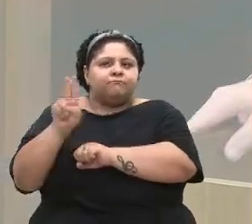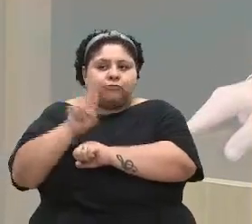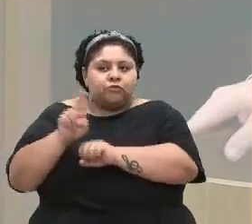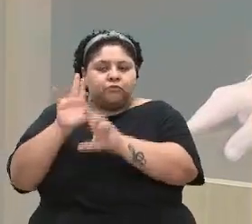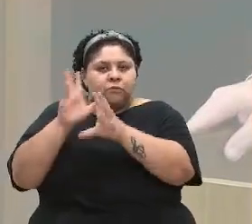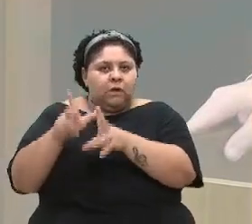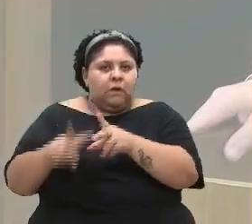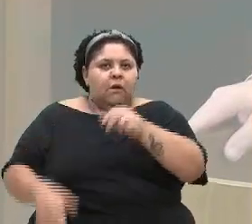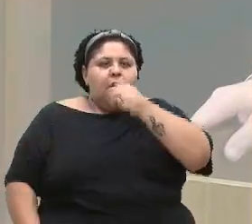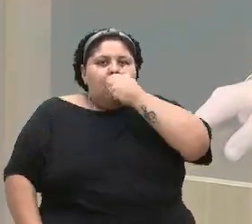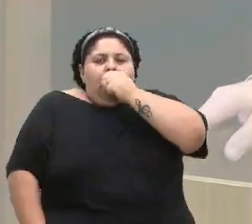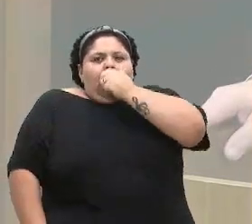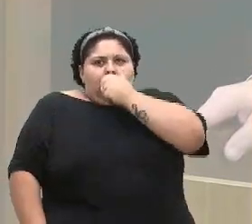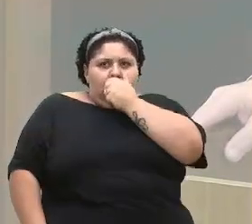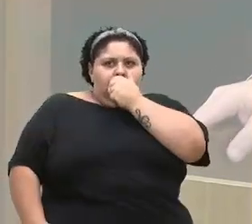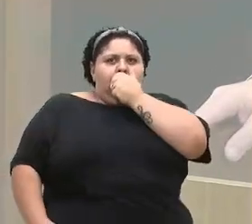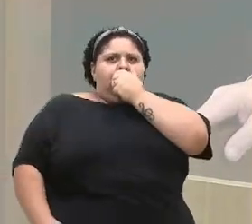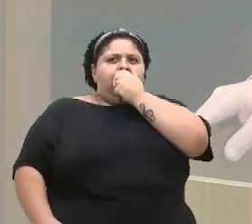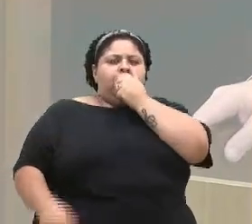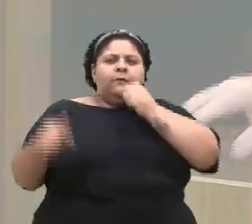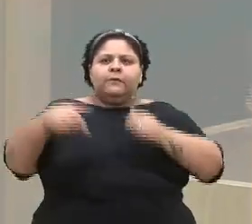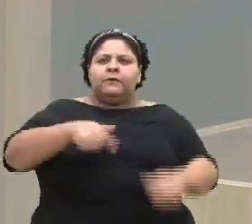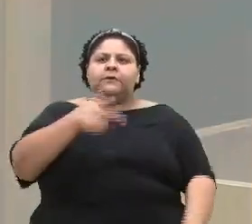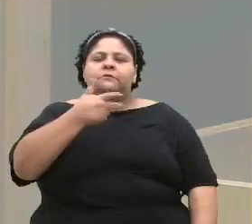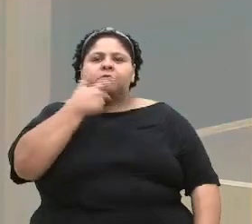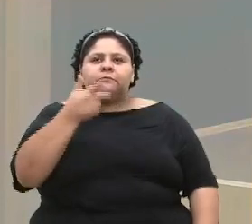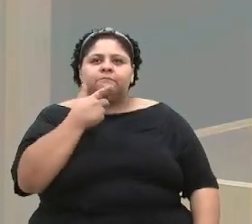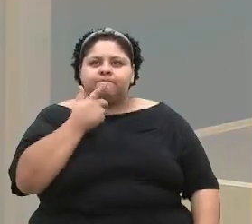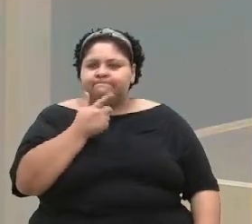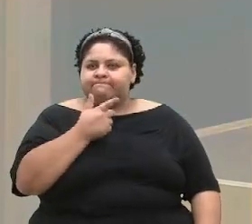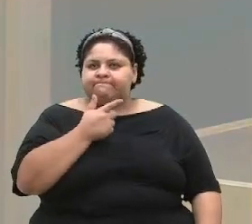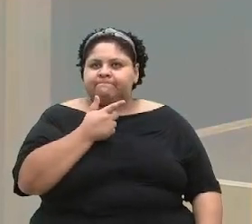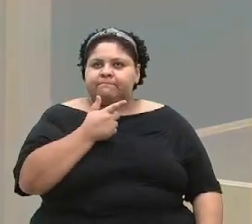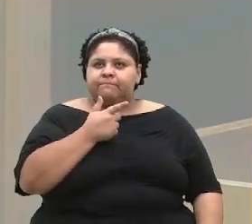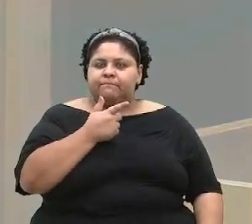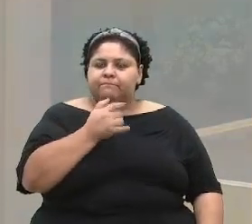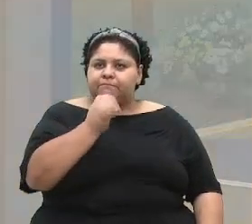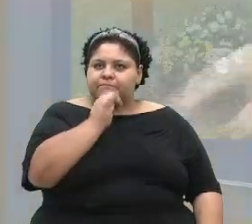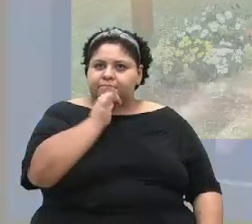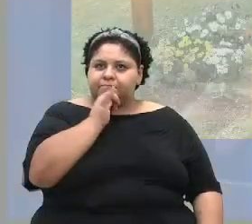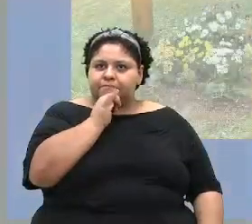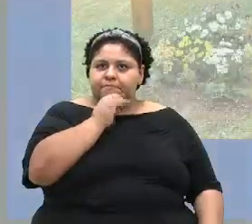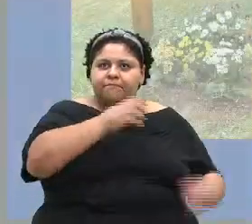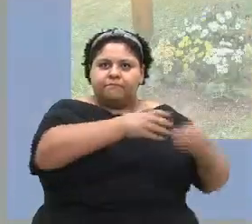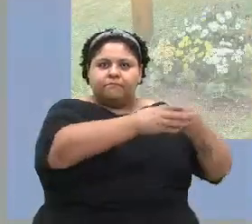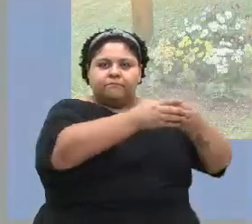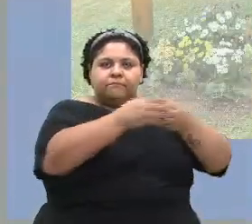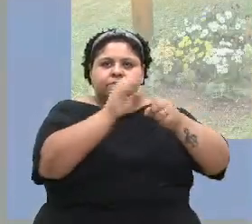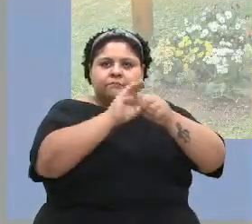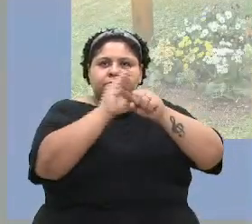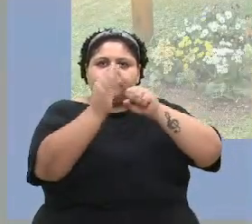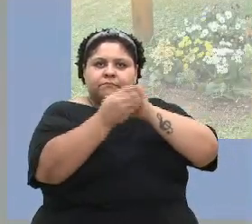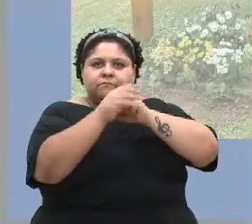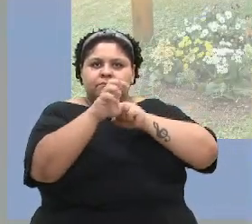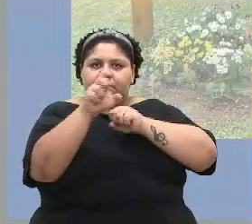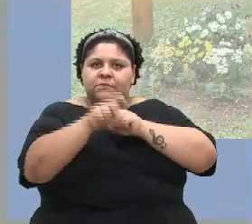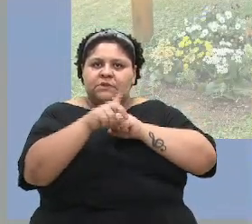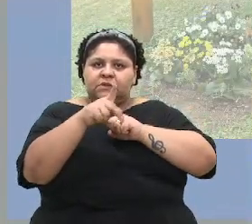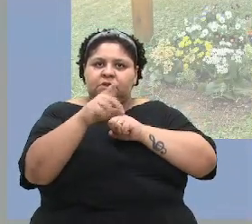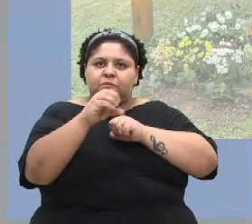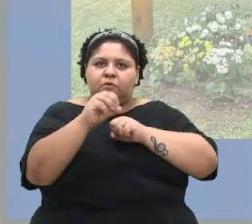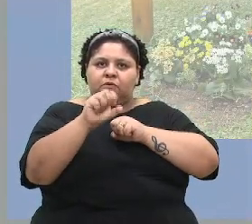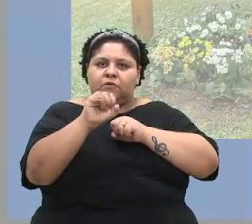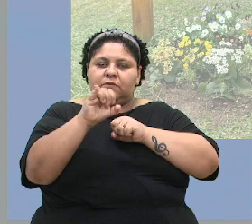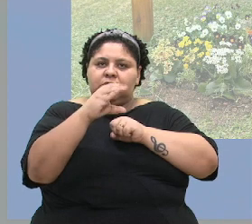todos. E aqui eu trouxe alguns exemplos da Associação dos Moradores do Bairro Exposição.